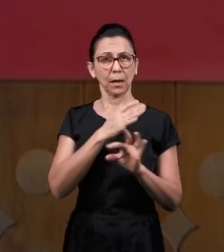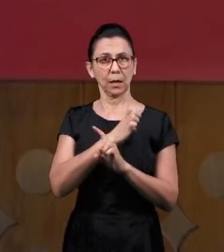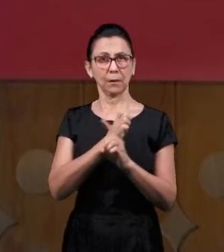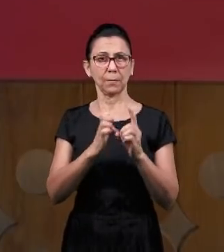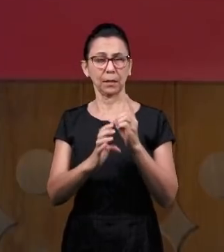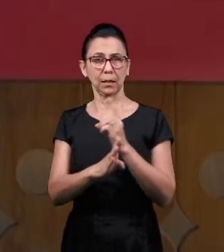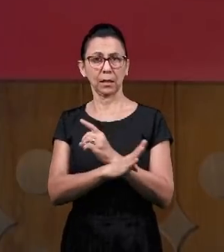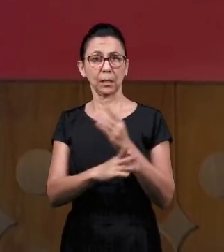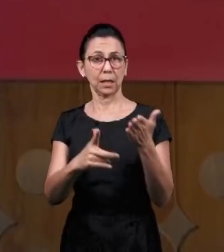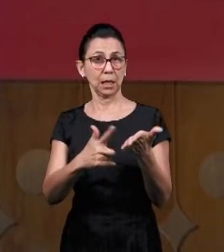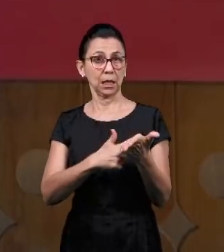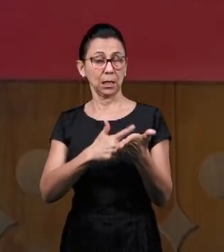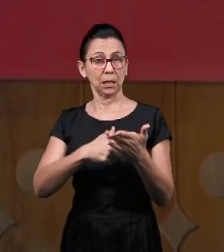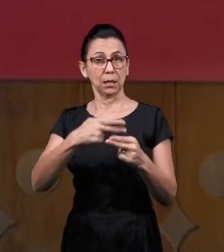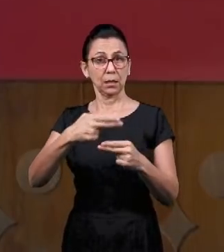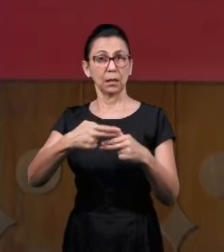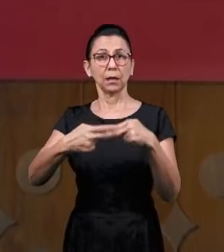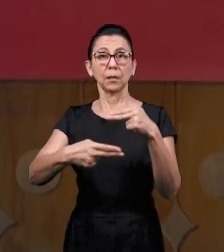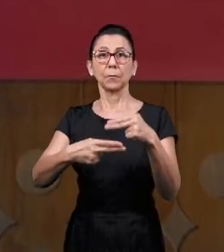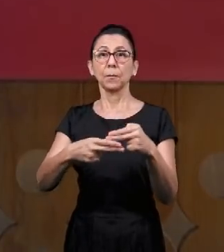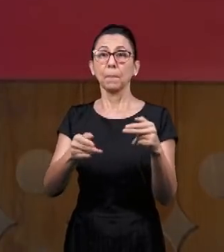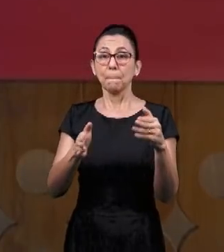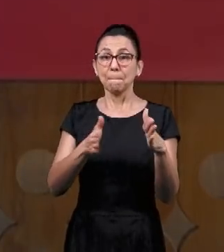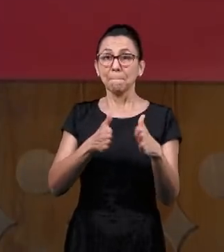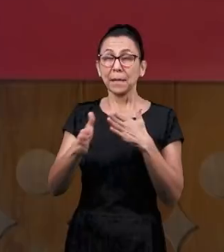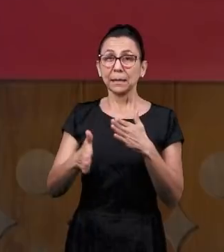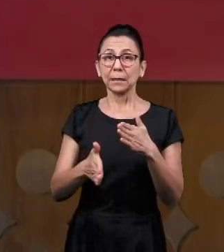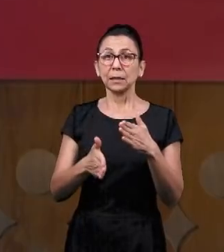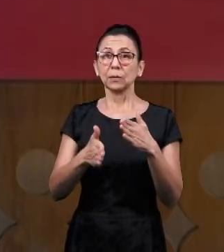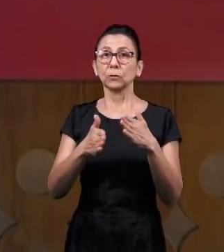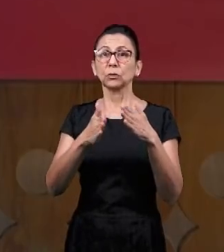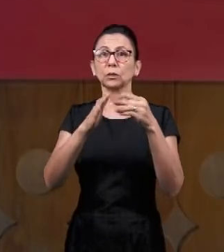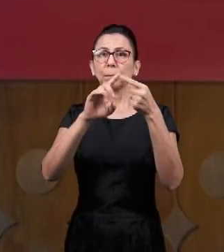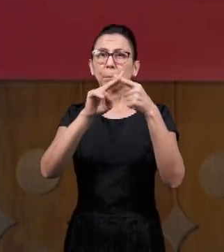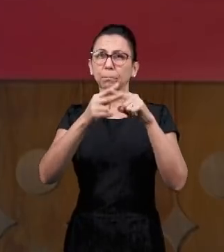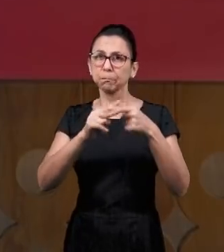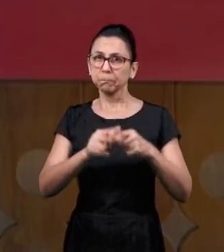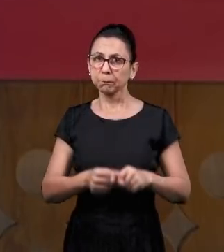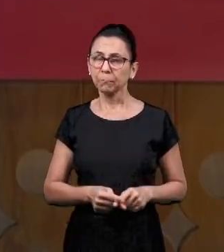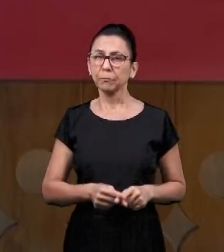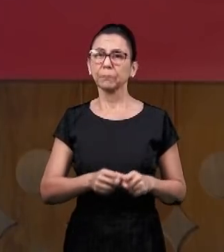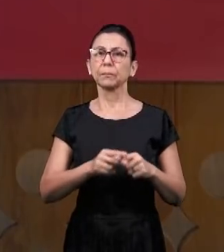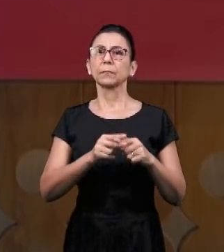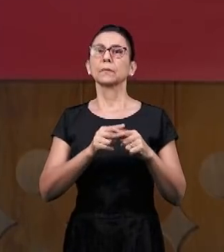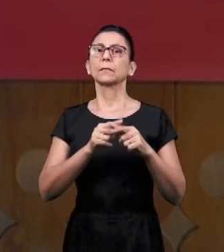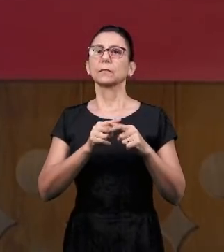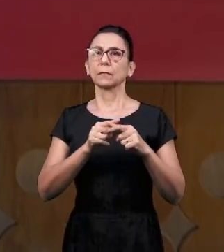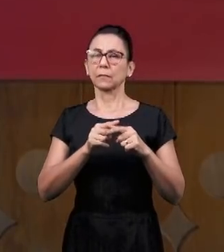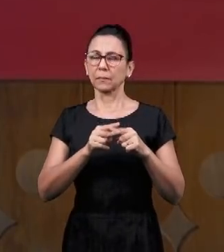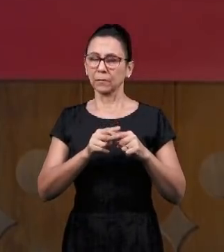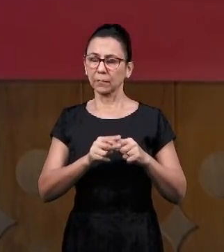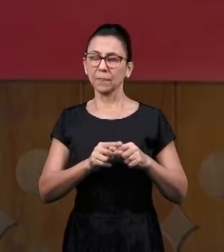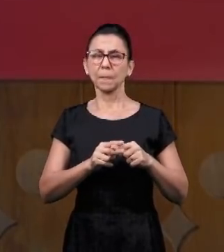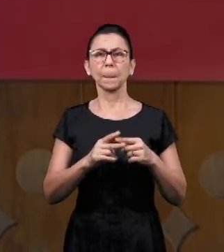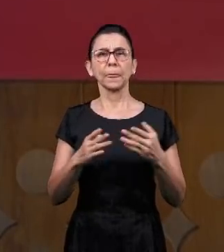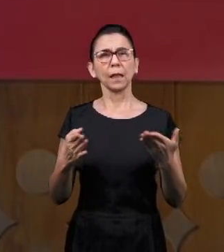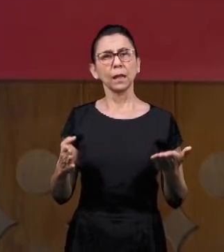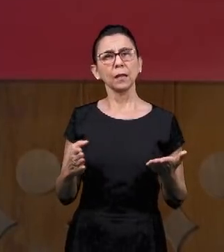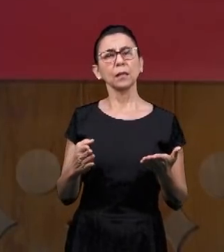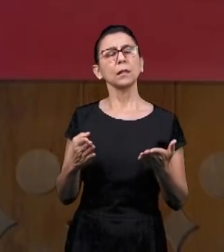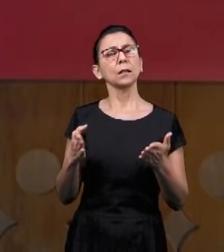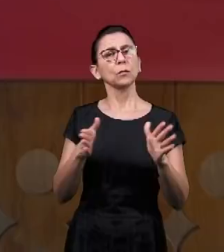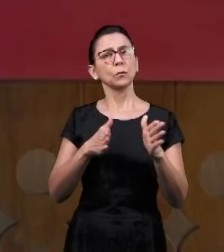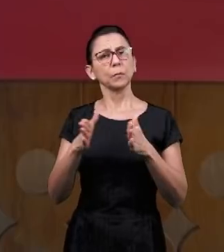o livro de Neemias. É tempo de restauração. Nesse momento, durante um encontro de louvor, o